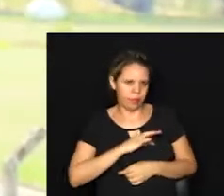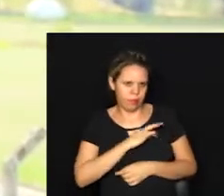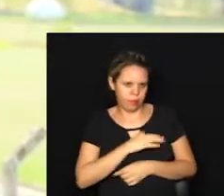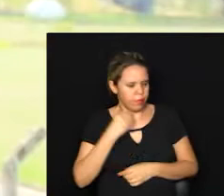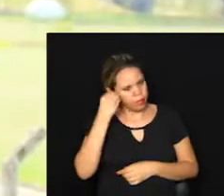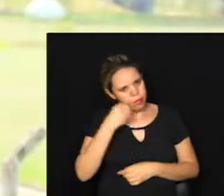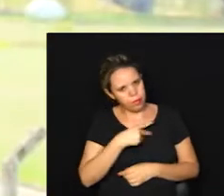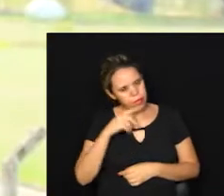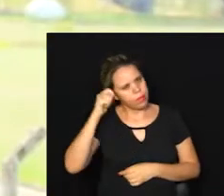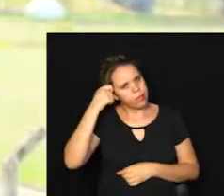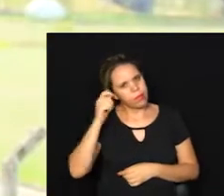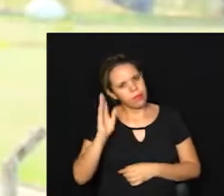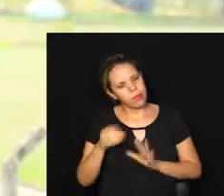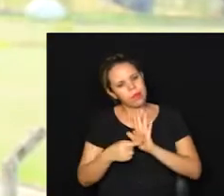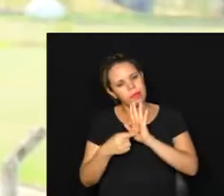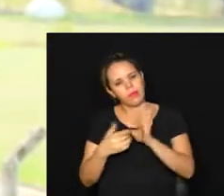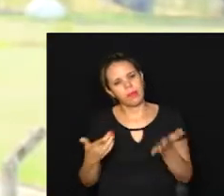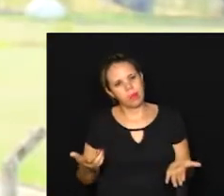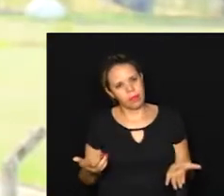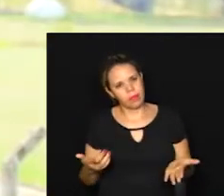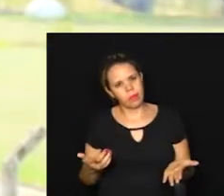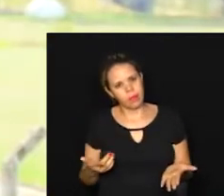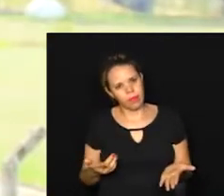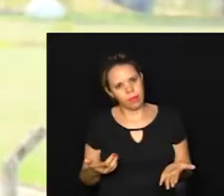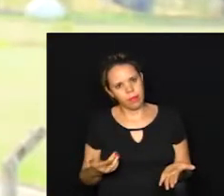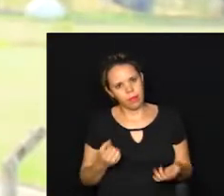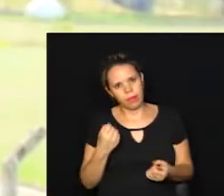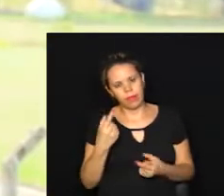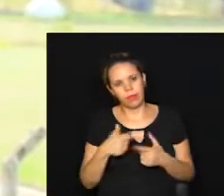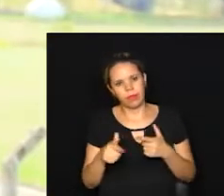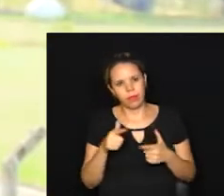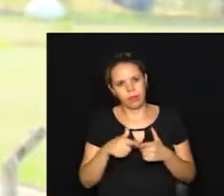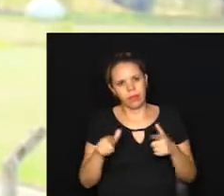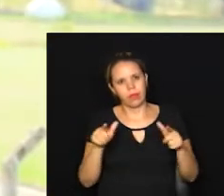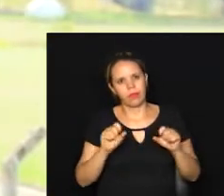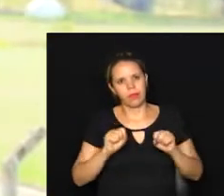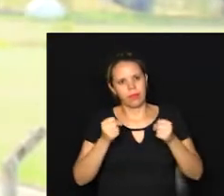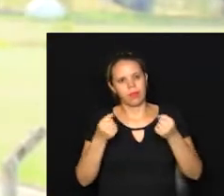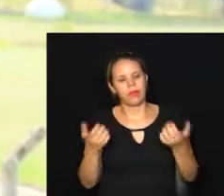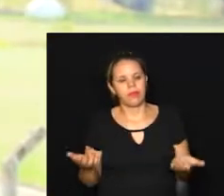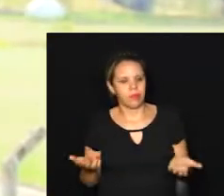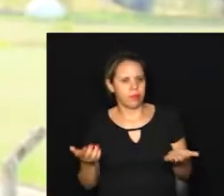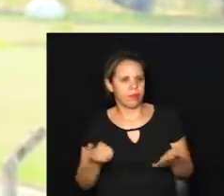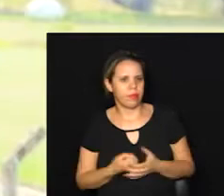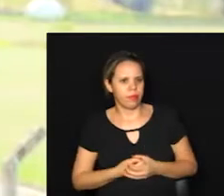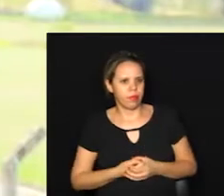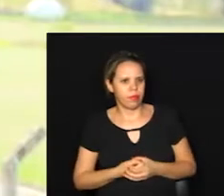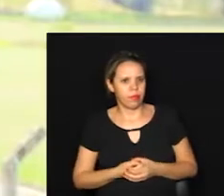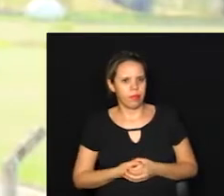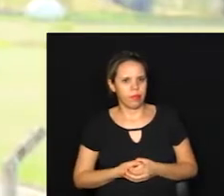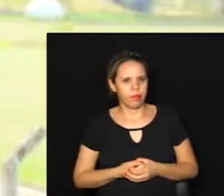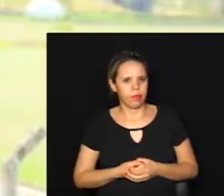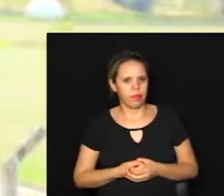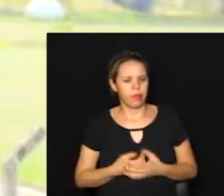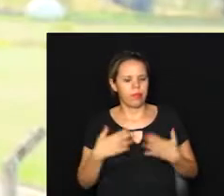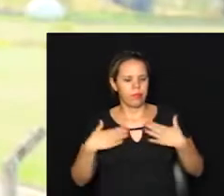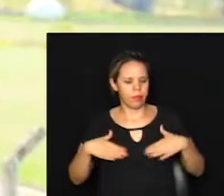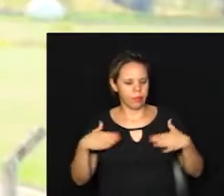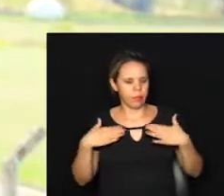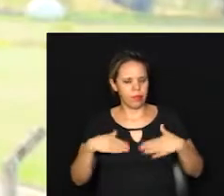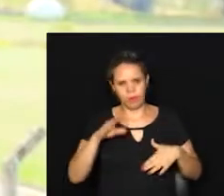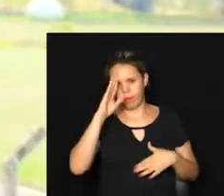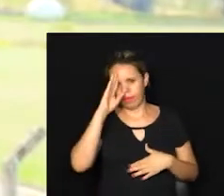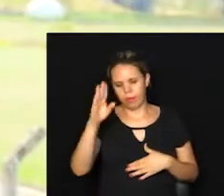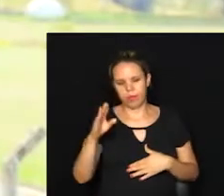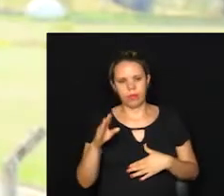time da Ponte já mostrou que é bom, apesar de alguns problemas no sistema defensivo. Então eu acredito sim que com tranquilidade,